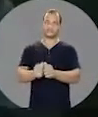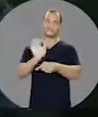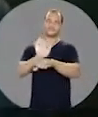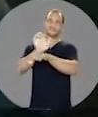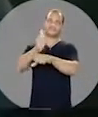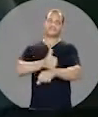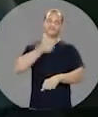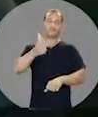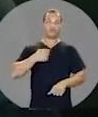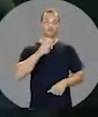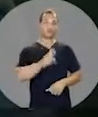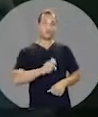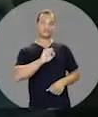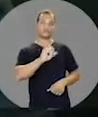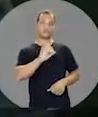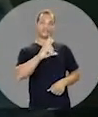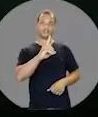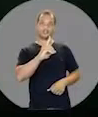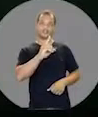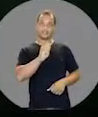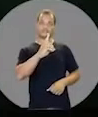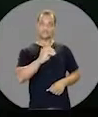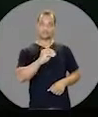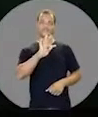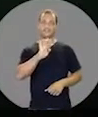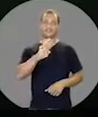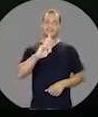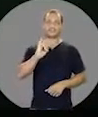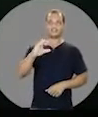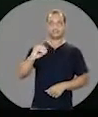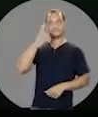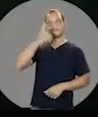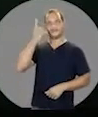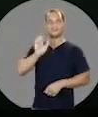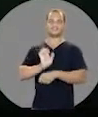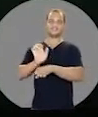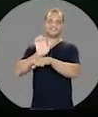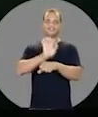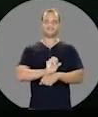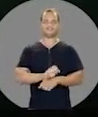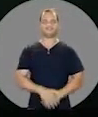aparelhamento de policiais, bombeiros e guardas municipais. Deputado Soldado Tércio, juntos por uma segurança pública melhor.